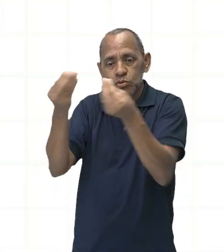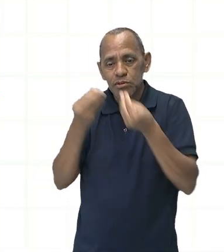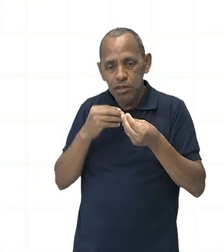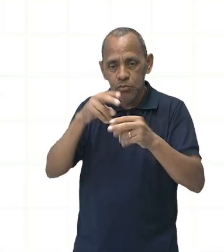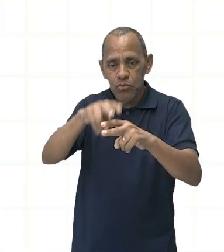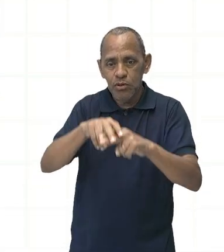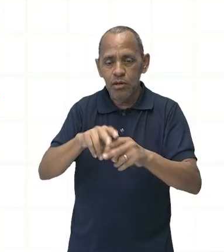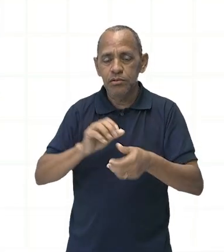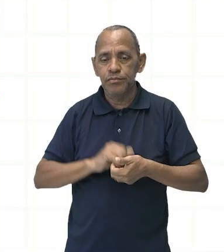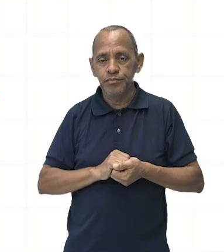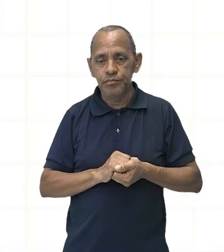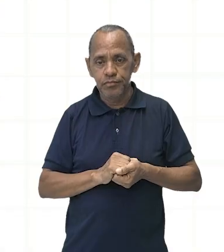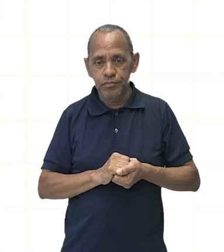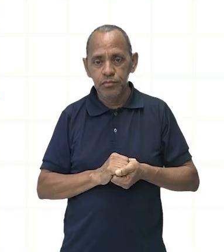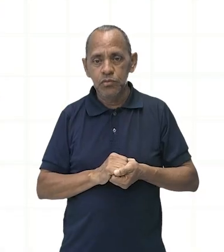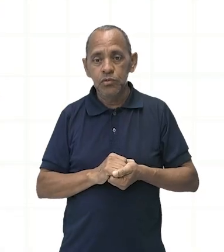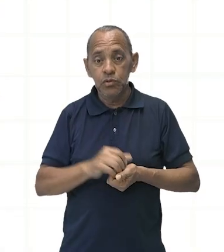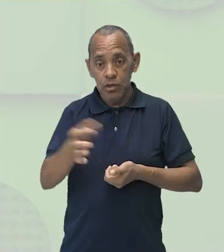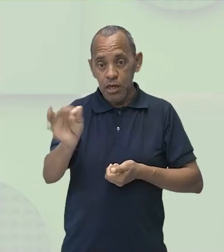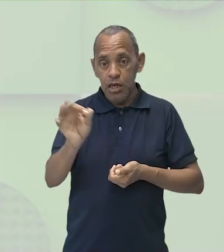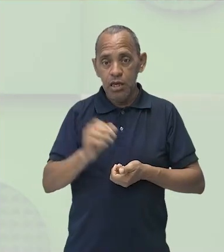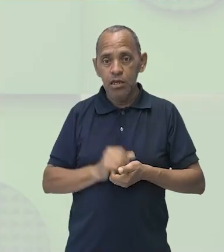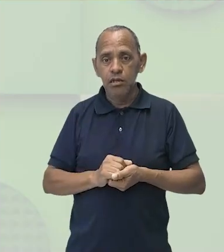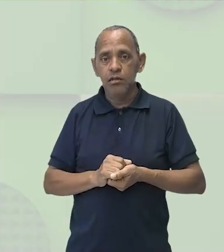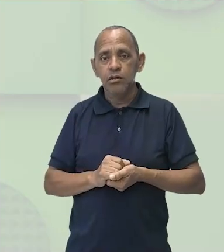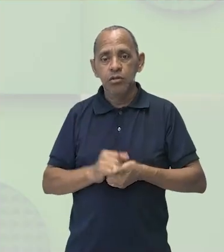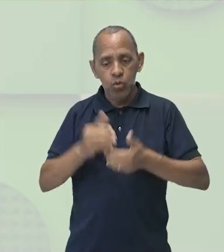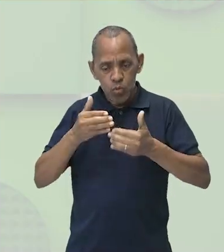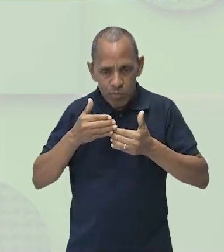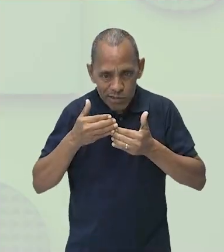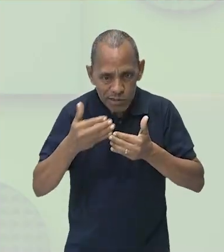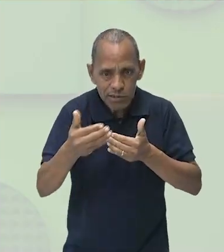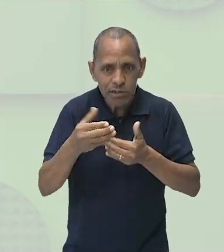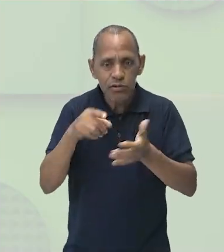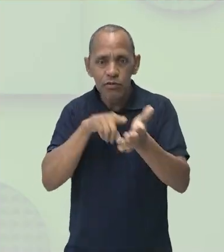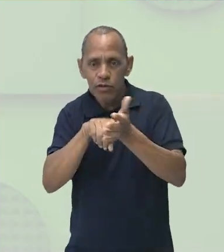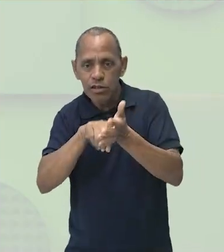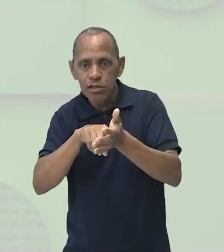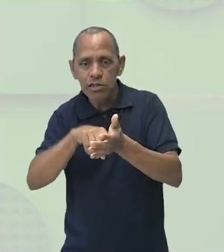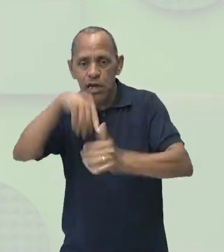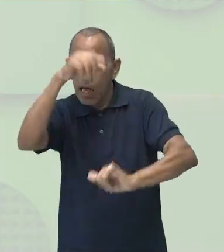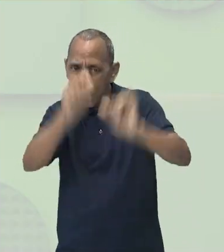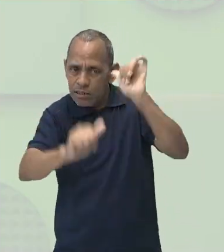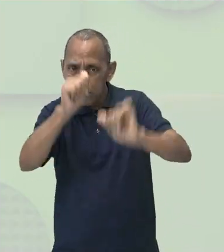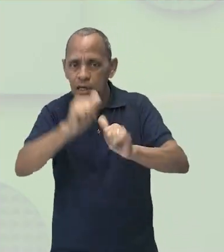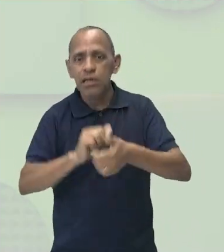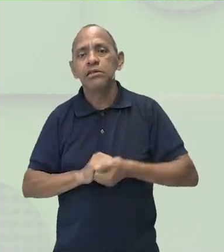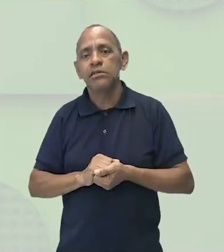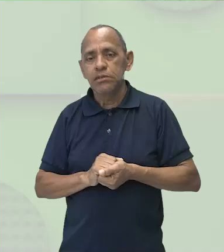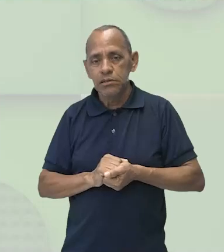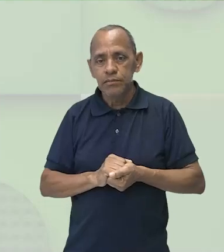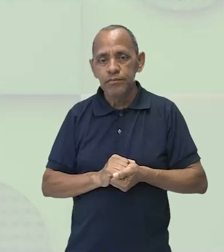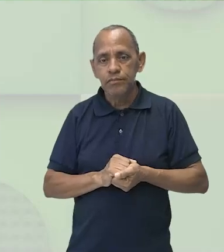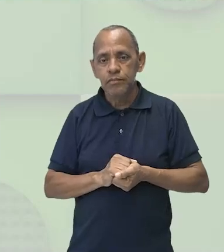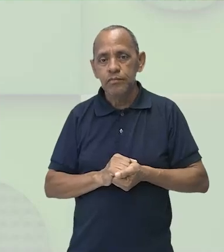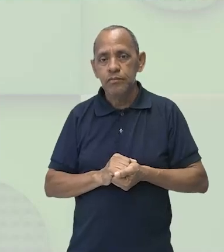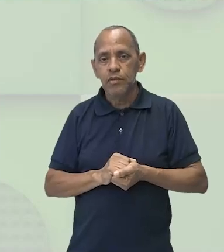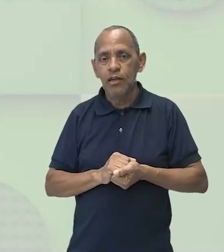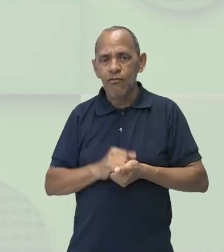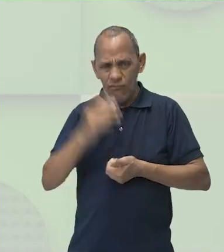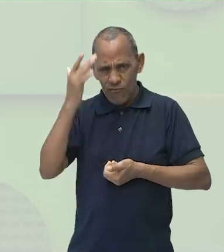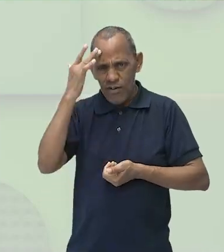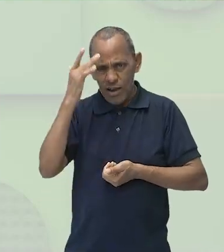através dele. Ok? Então, agora já estamos começando a caminhar nessa interpretação dos heredogramas. Só que assim